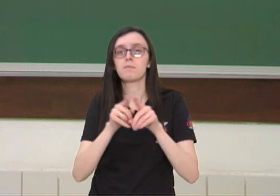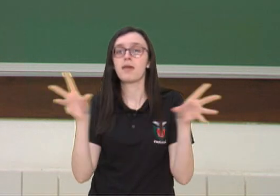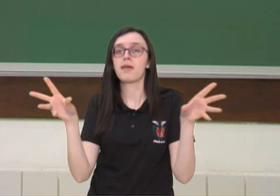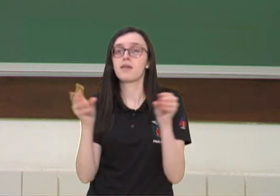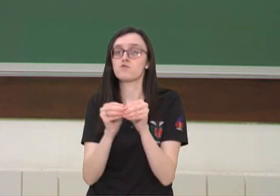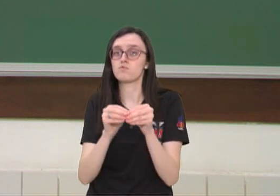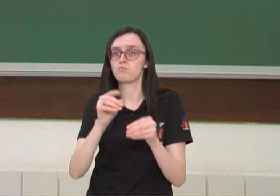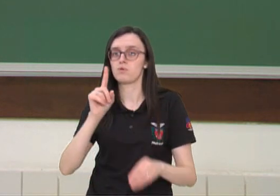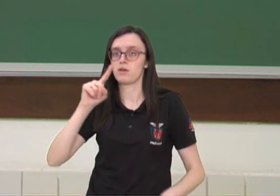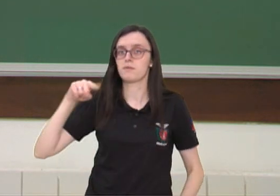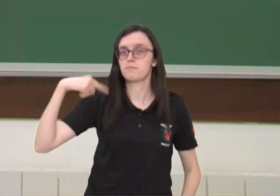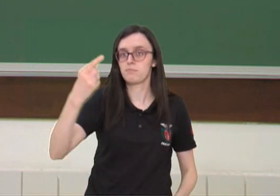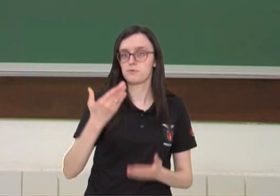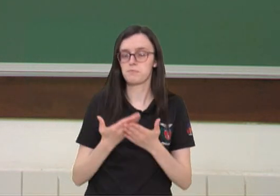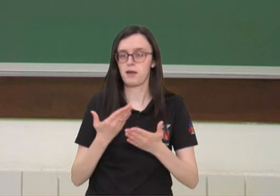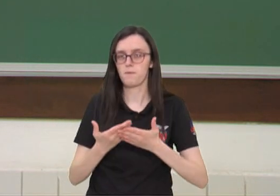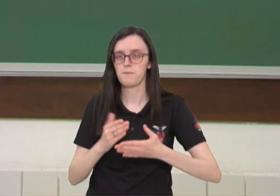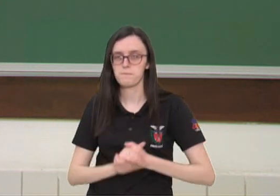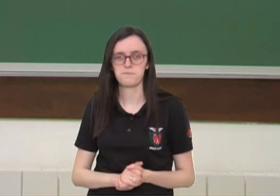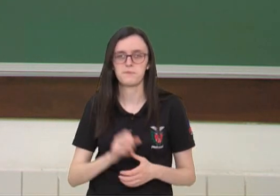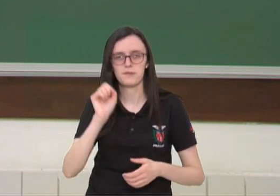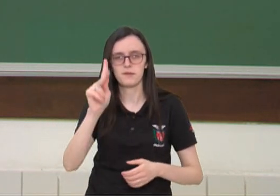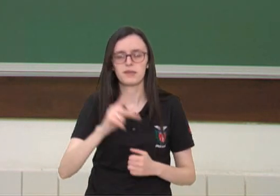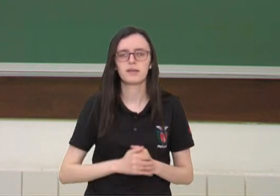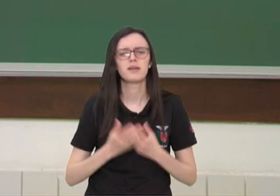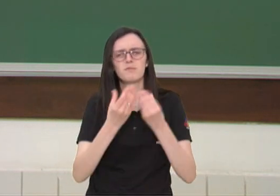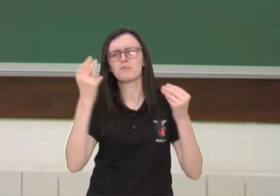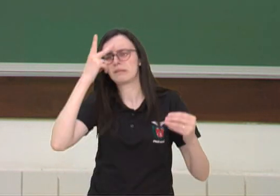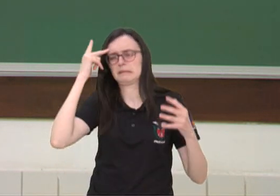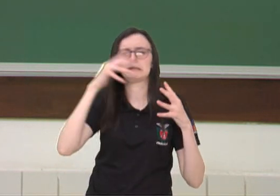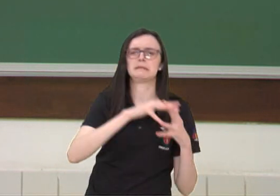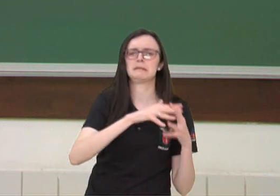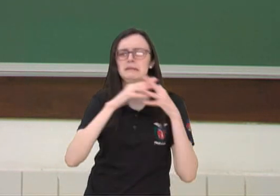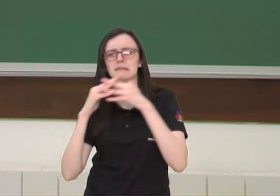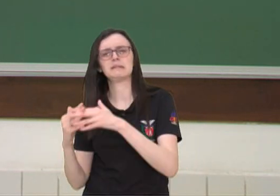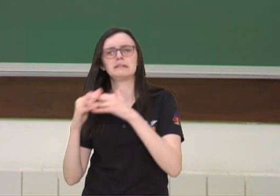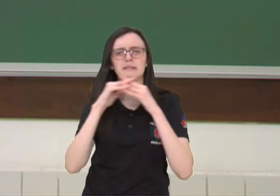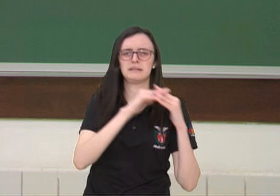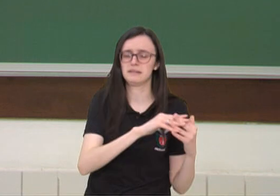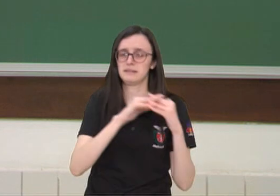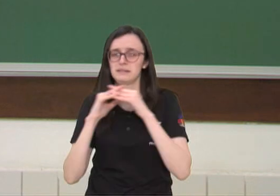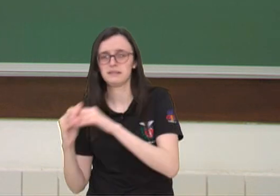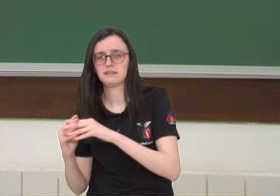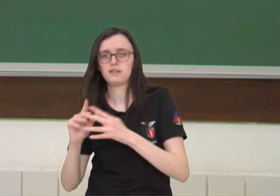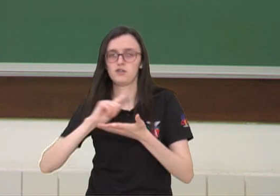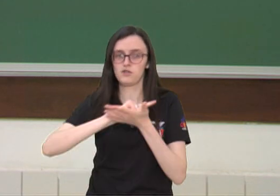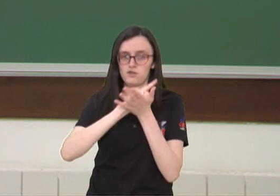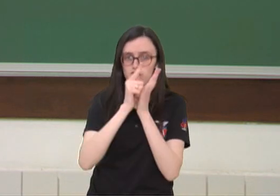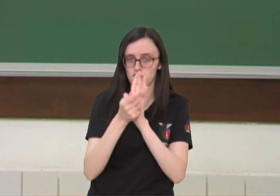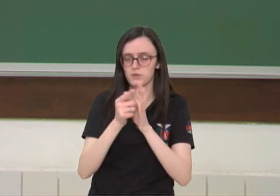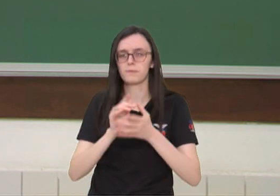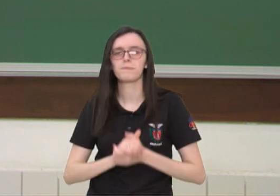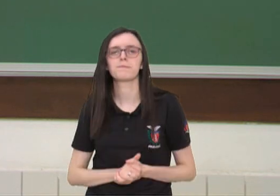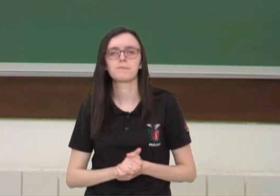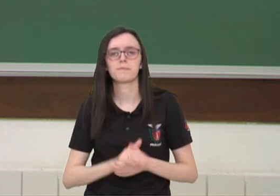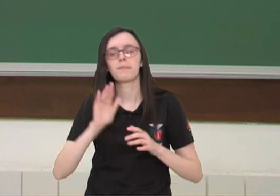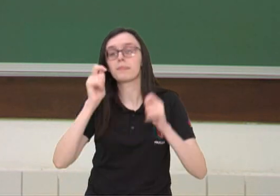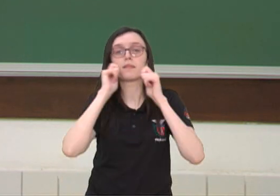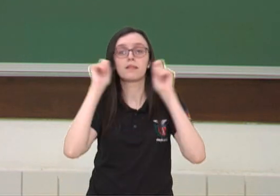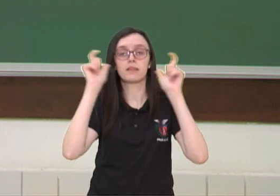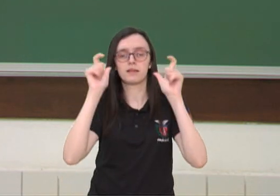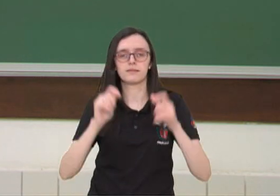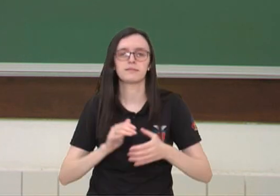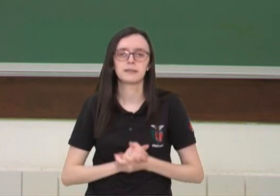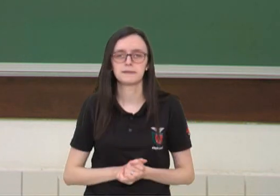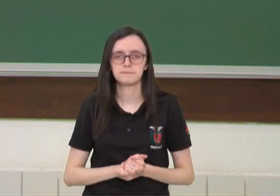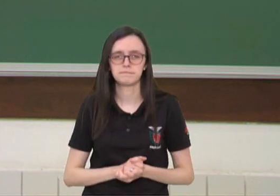resumo, que é na nossa próxima aula, certo? Muita gente confunde muito esses gêneros. Então, prestem atenção